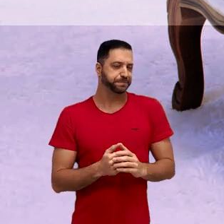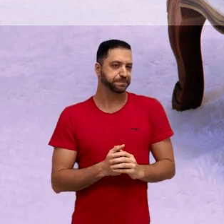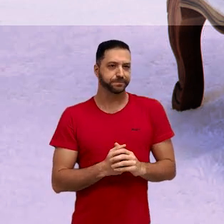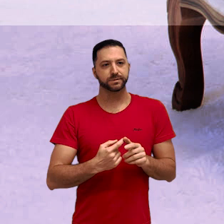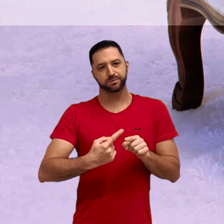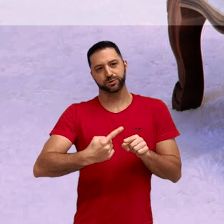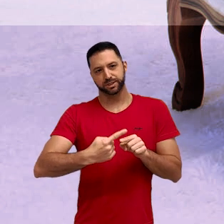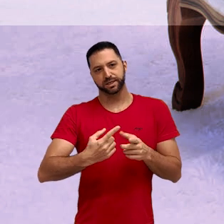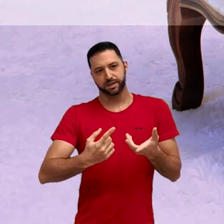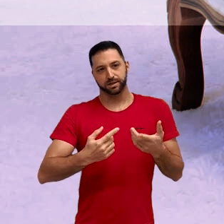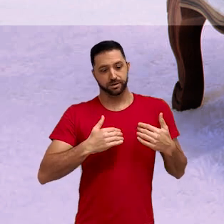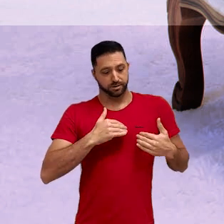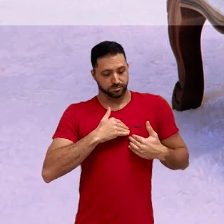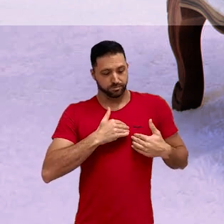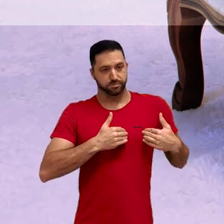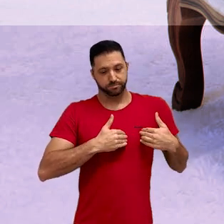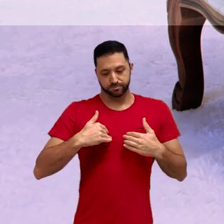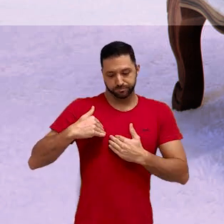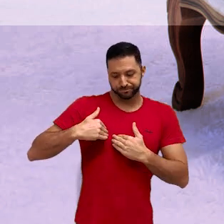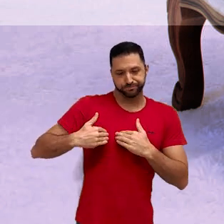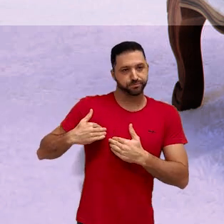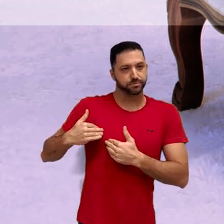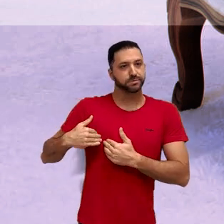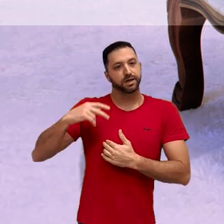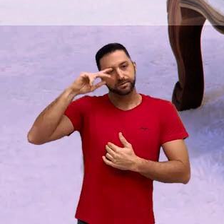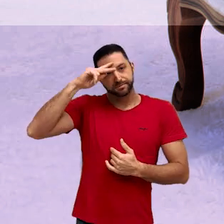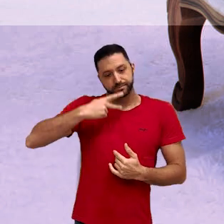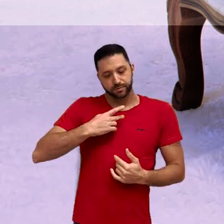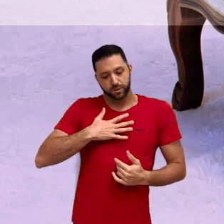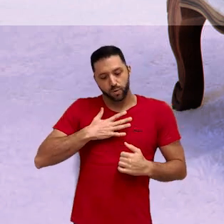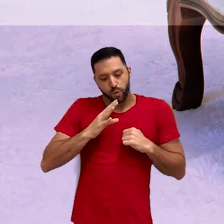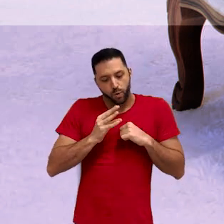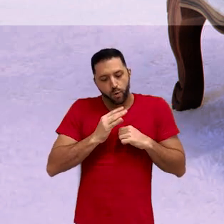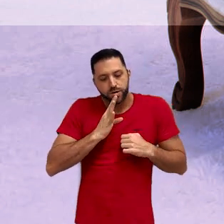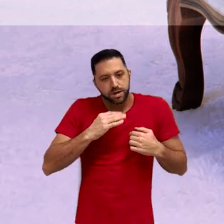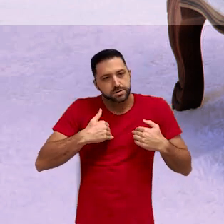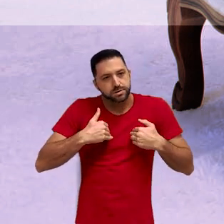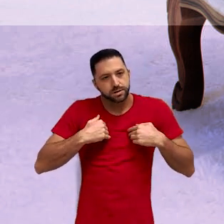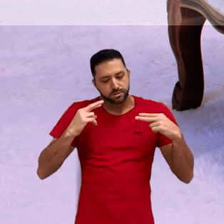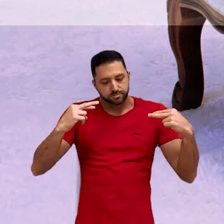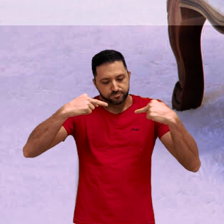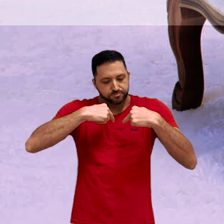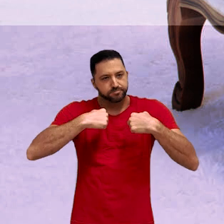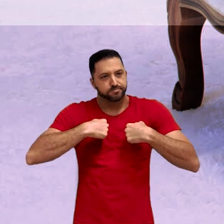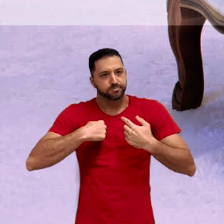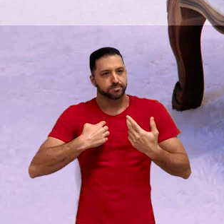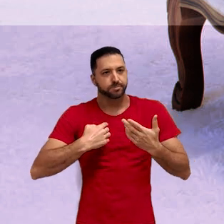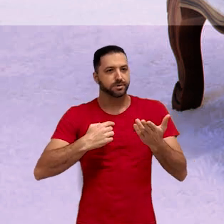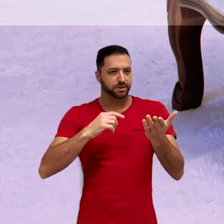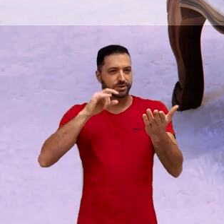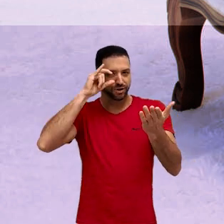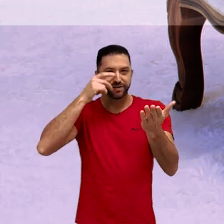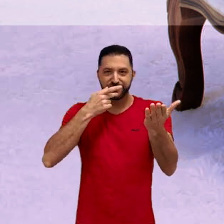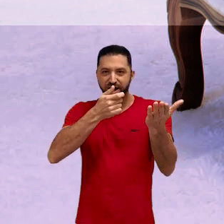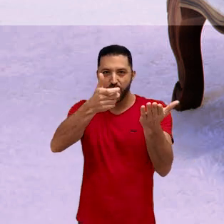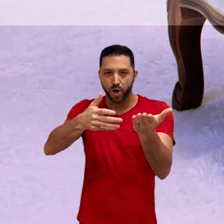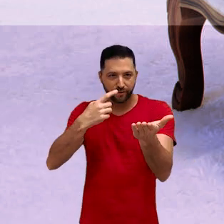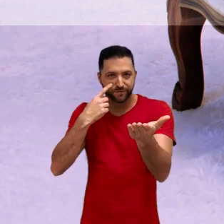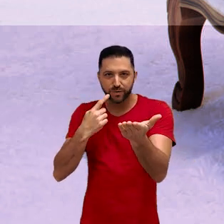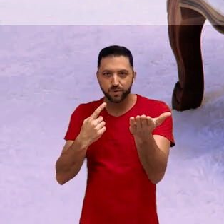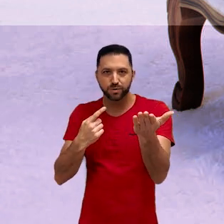Porque o autoexame está muito relacionado ao teu autoconhecimento. E como a Eunice colocou super bem, você não